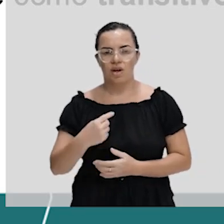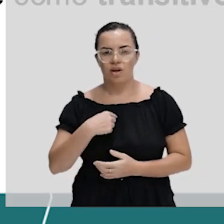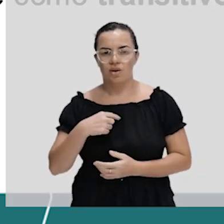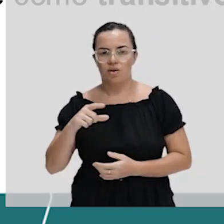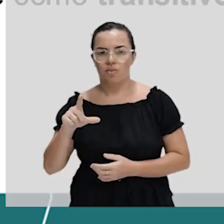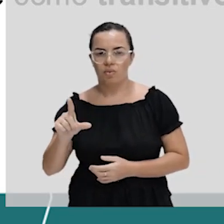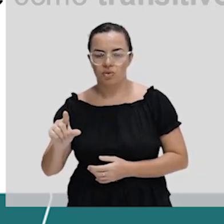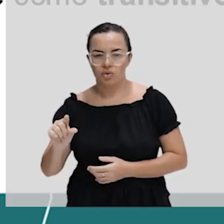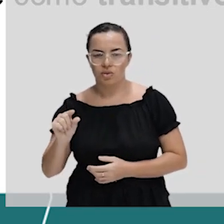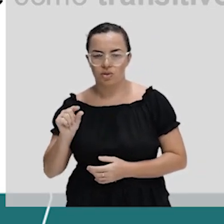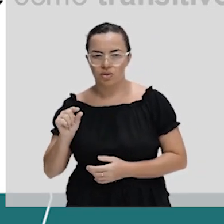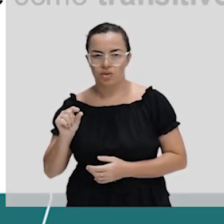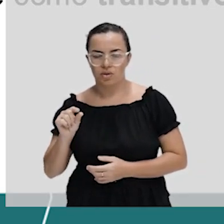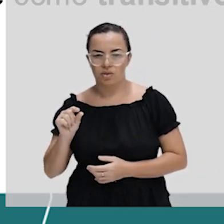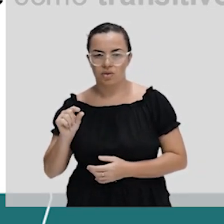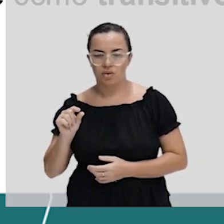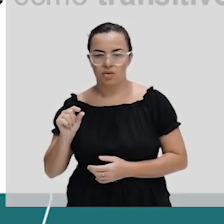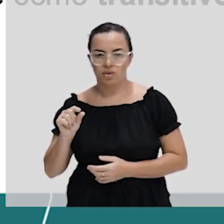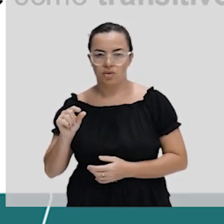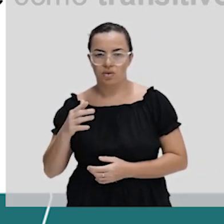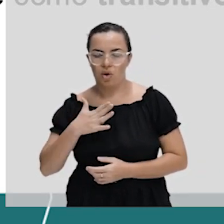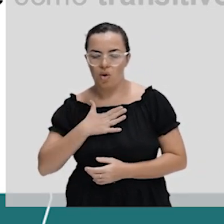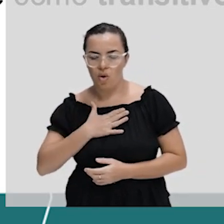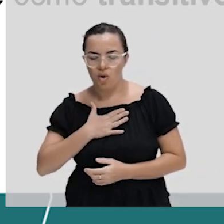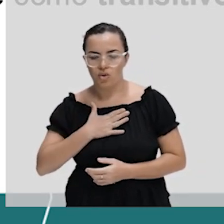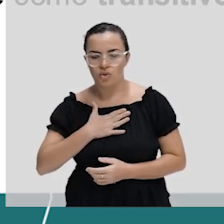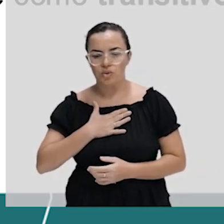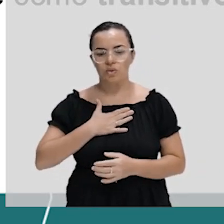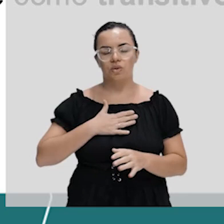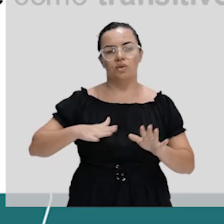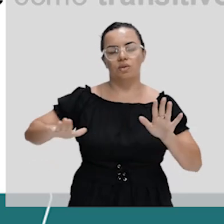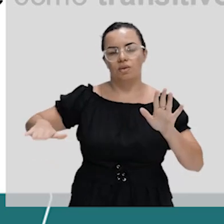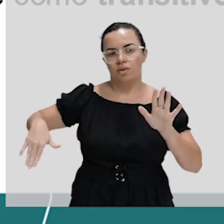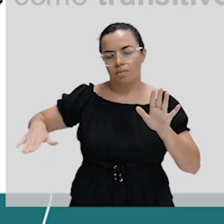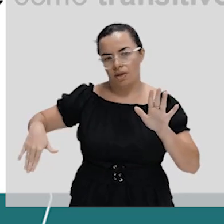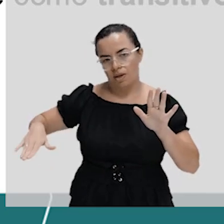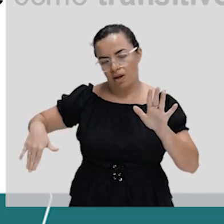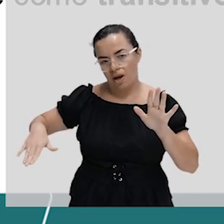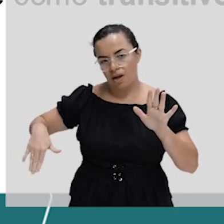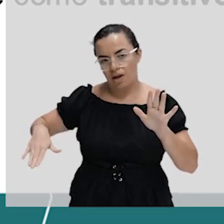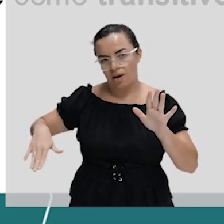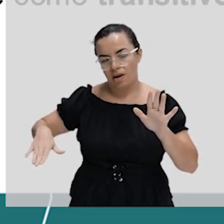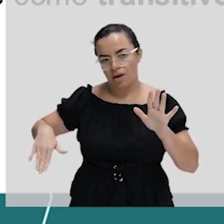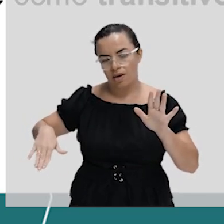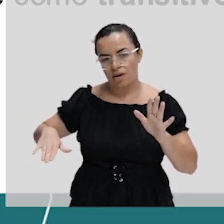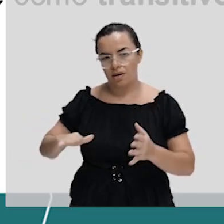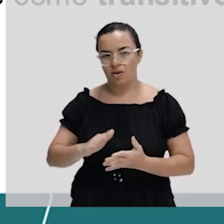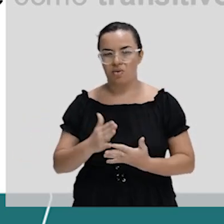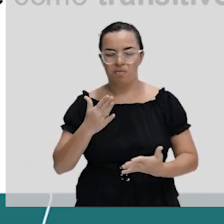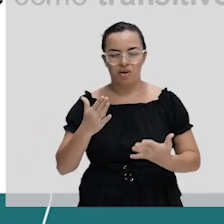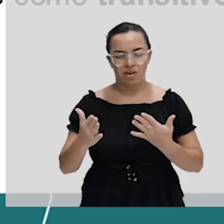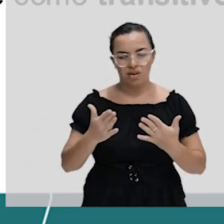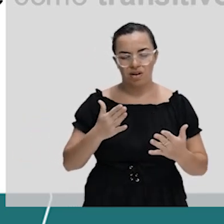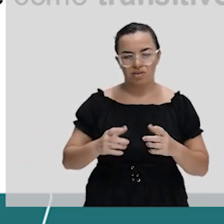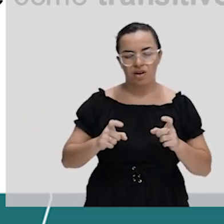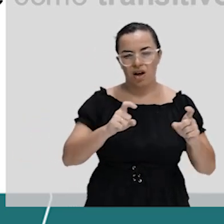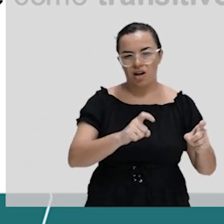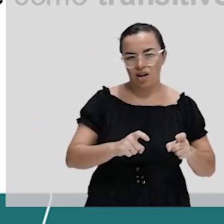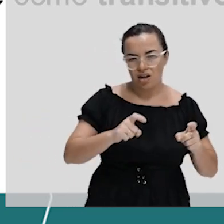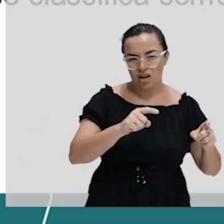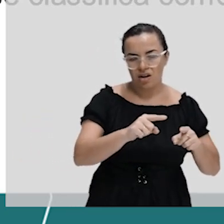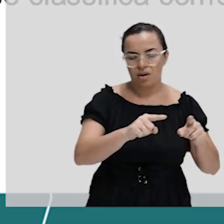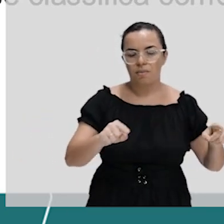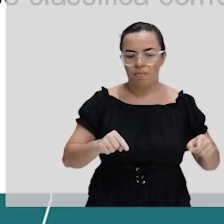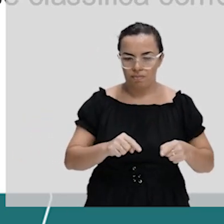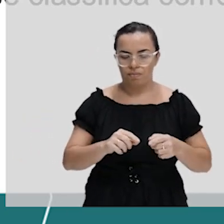prefiro praia a campo, ou seja, eu gosto mais de praia que campo, tá certo?